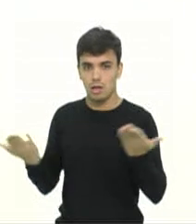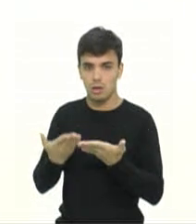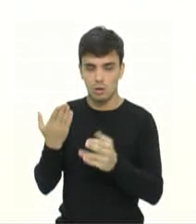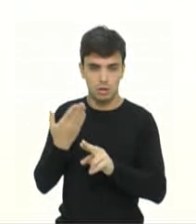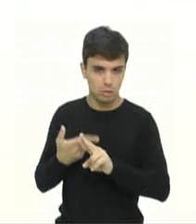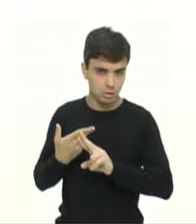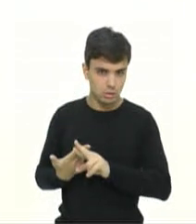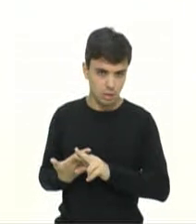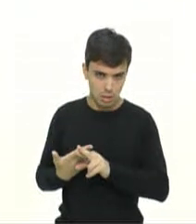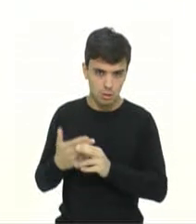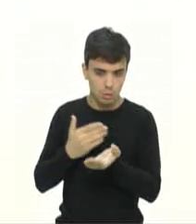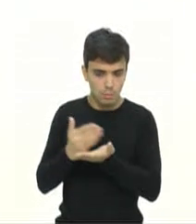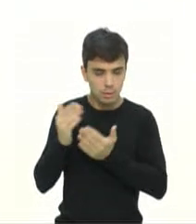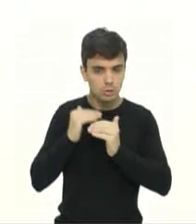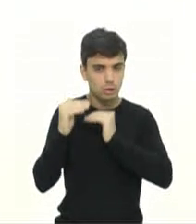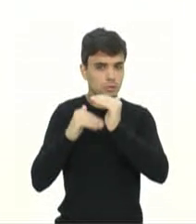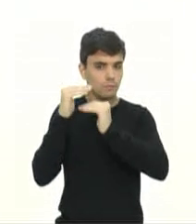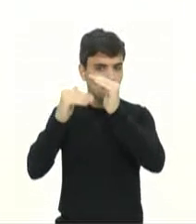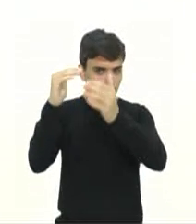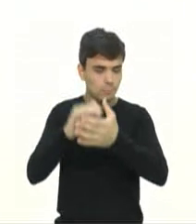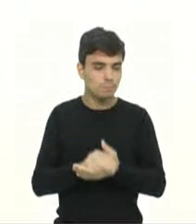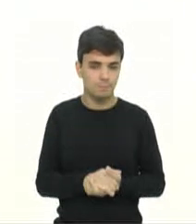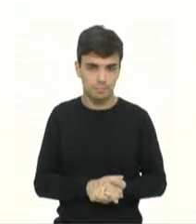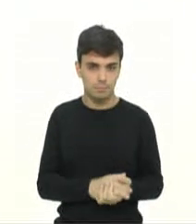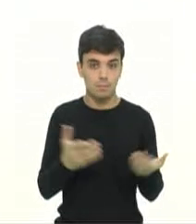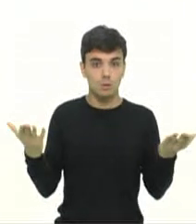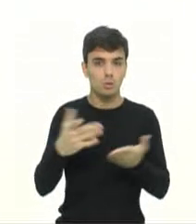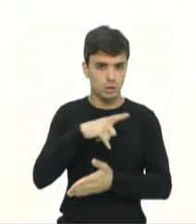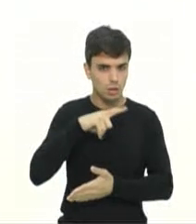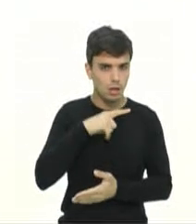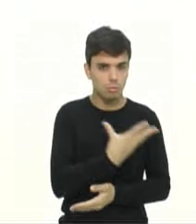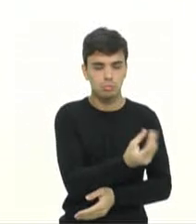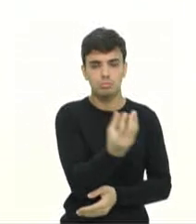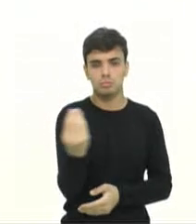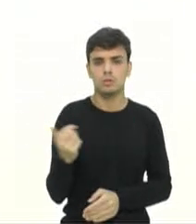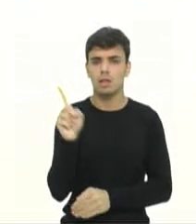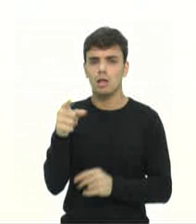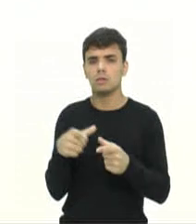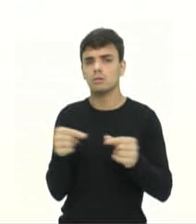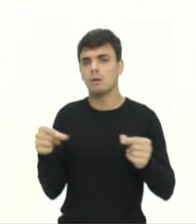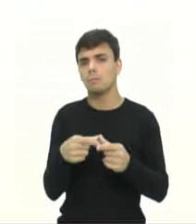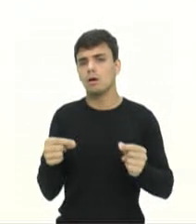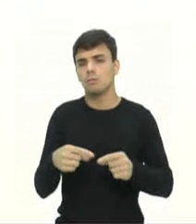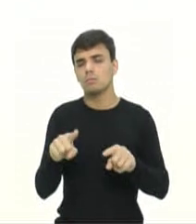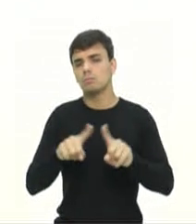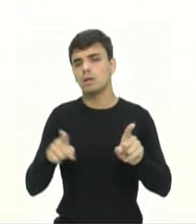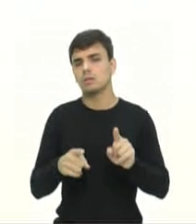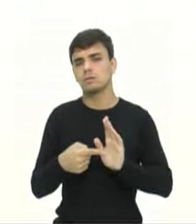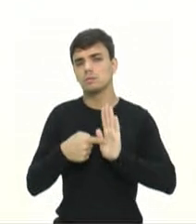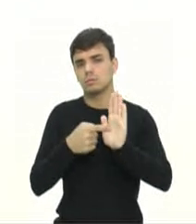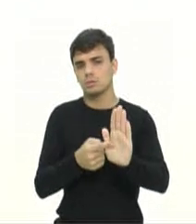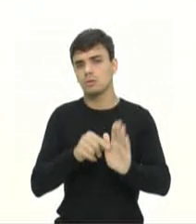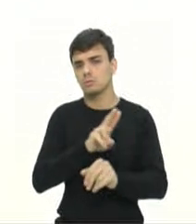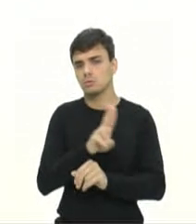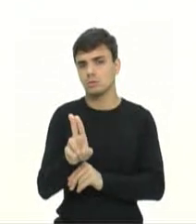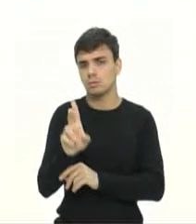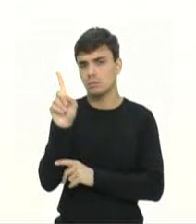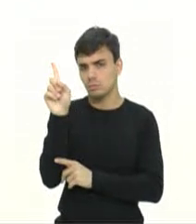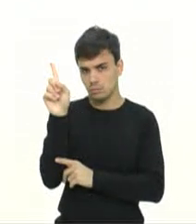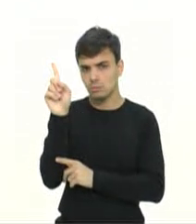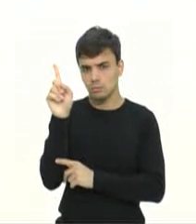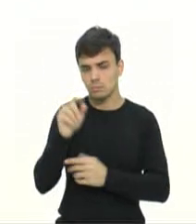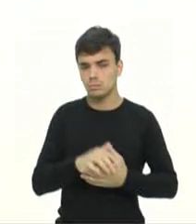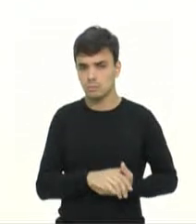ryus, né, foram desenvolvidas. Hoje existem inúmeras escolas no Japão, sendo as mais destacadas a